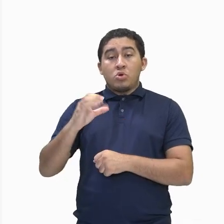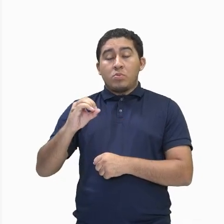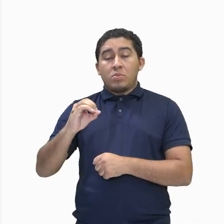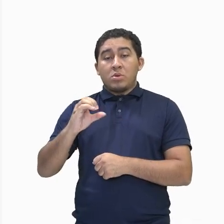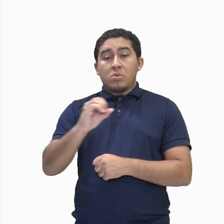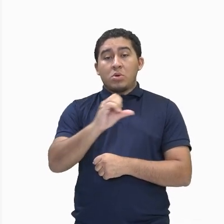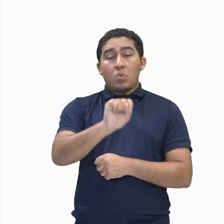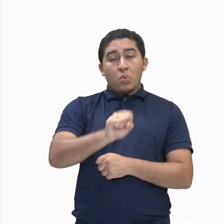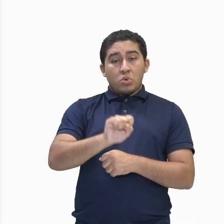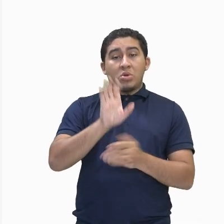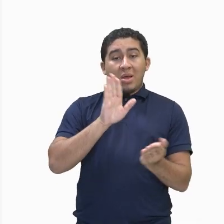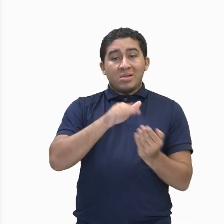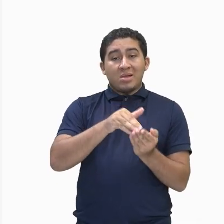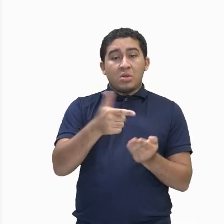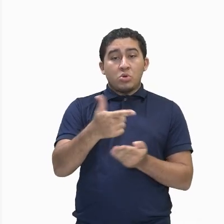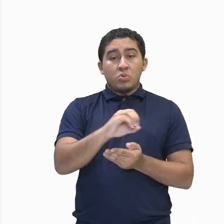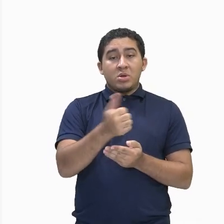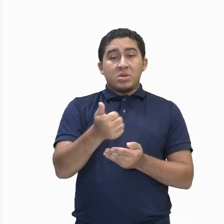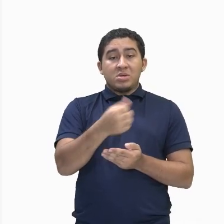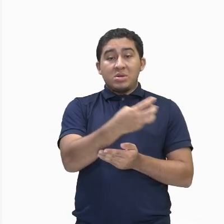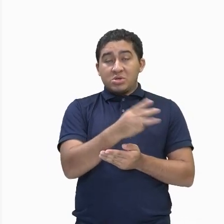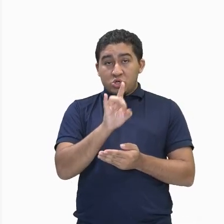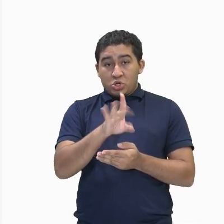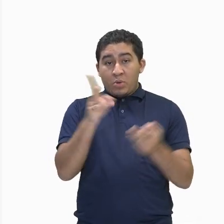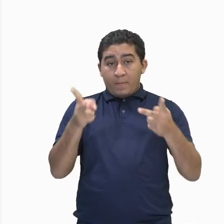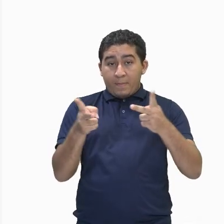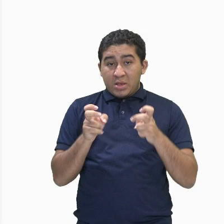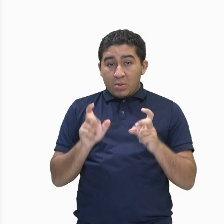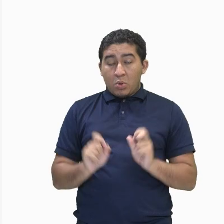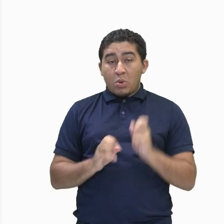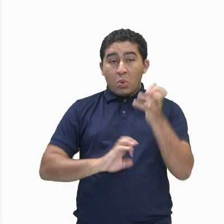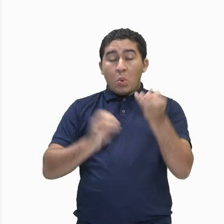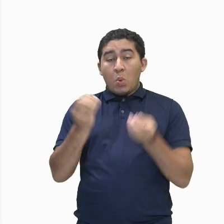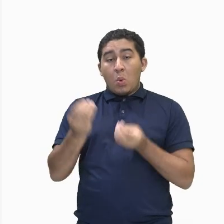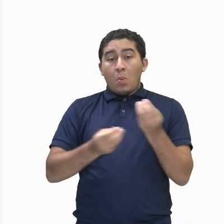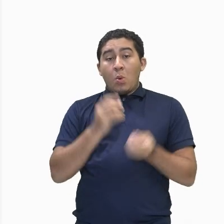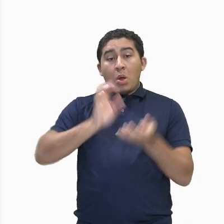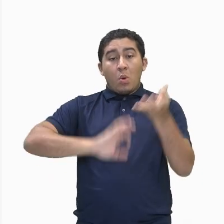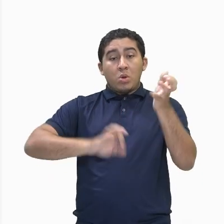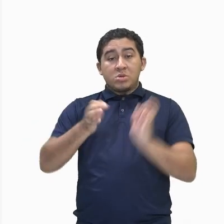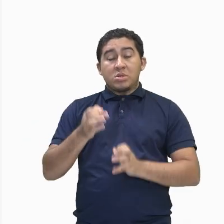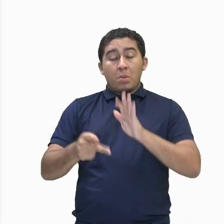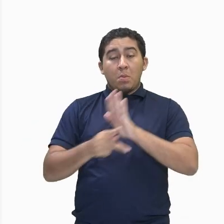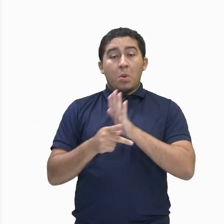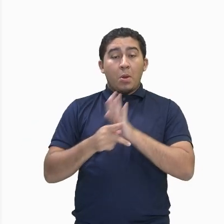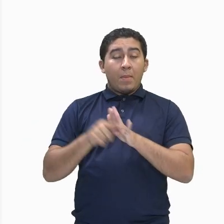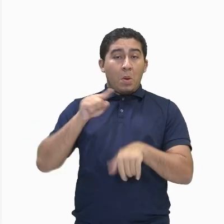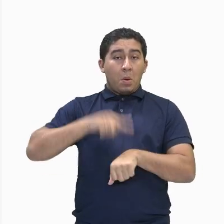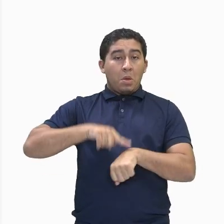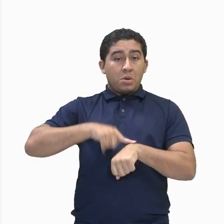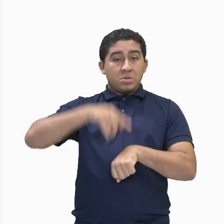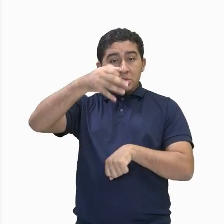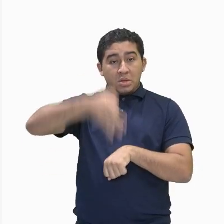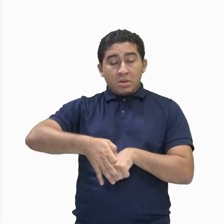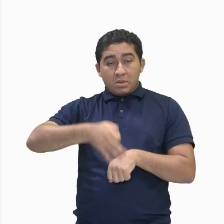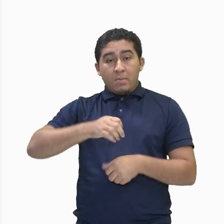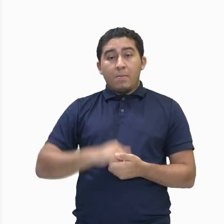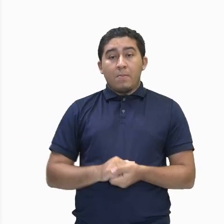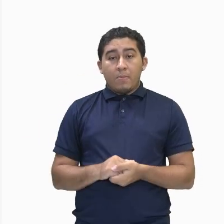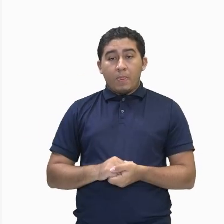olha, apenas para vocês observarem a questão de como eles eram adotados. No ano de